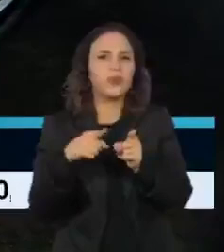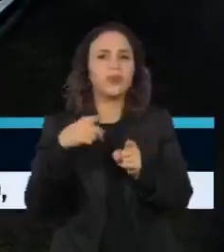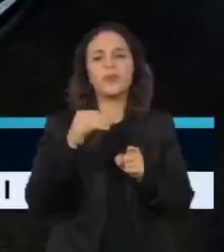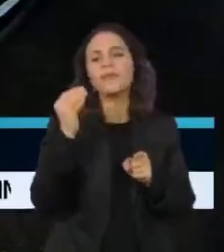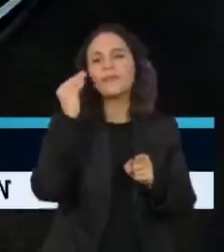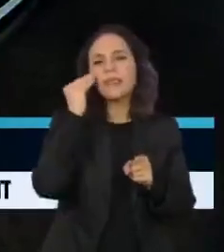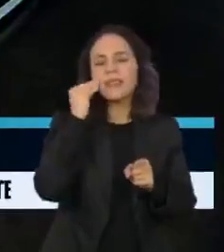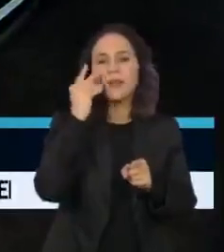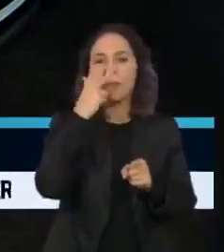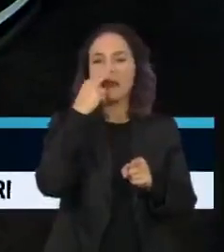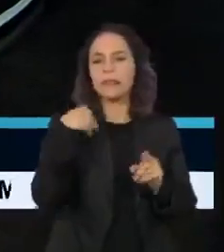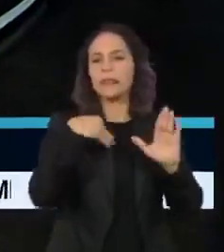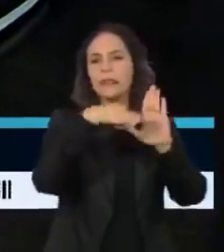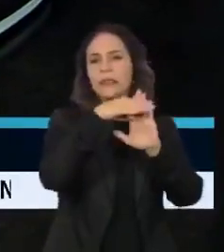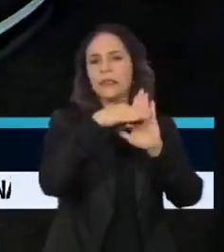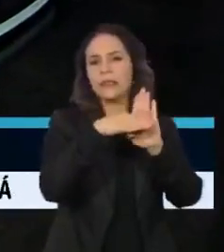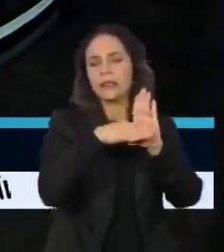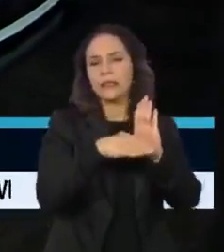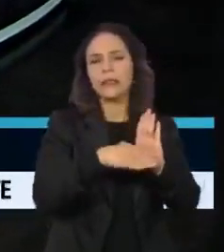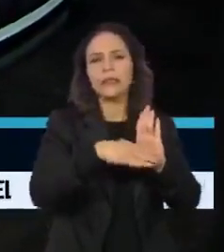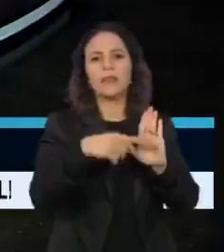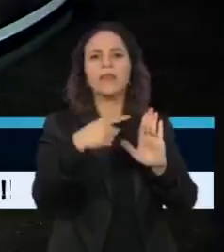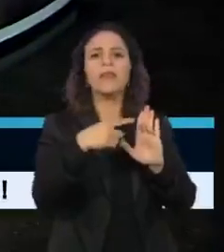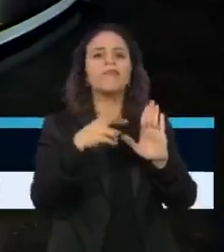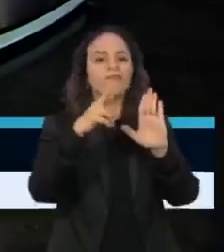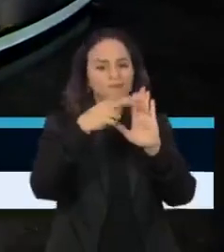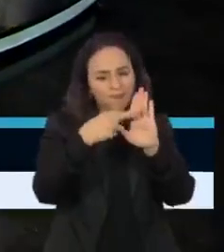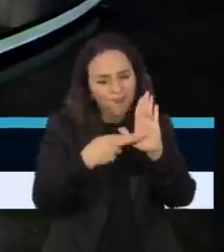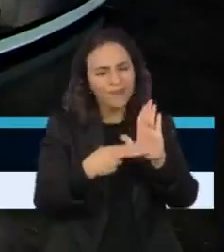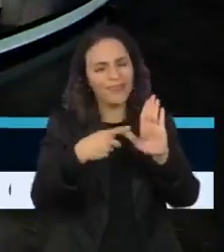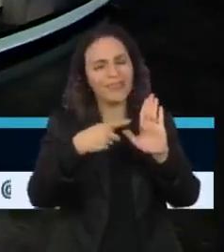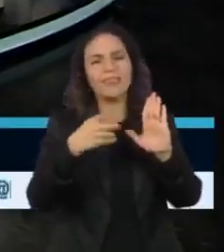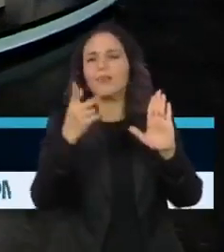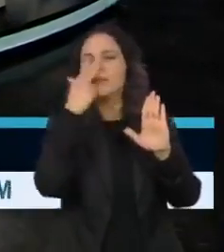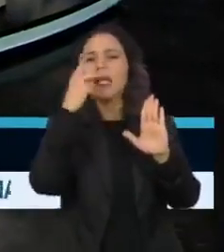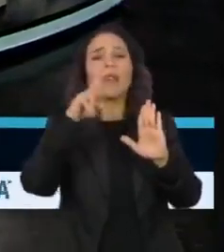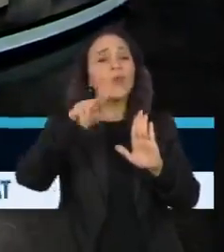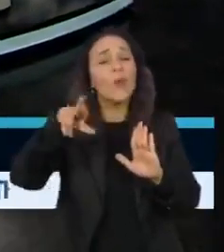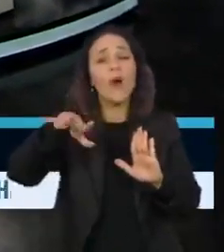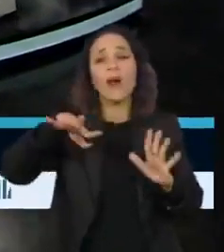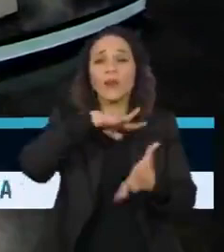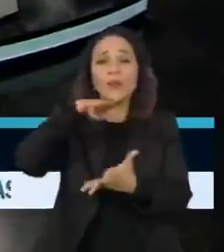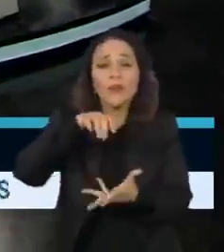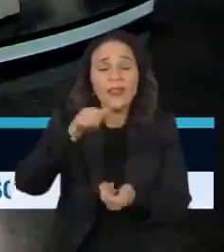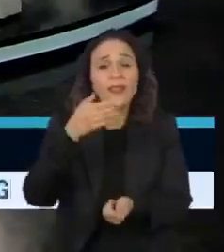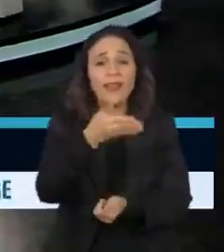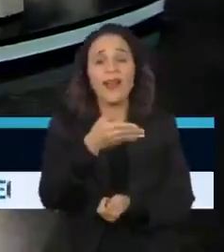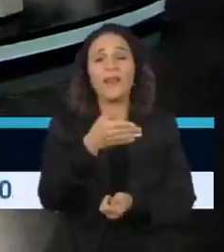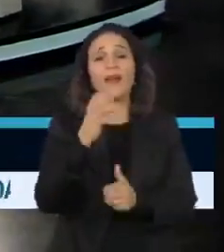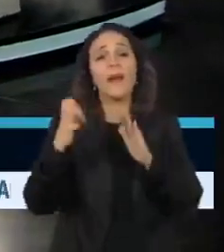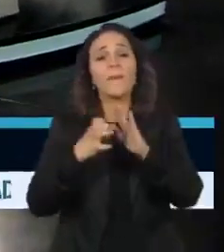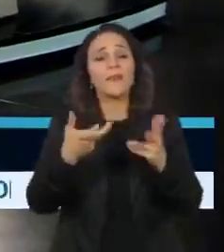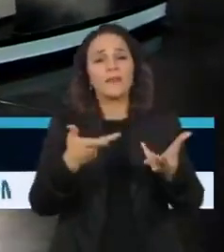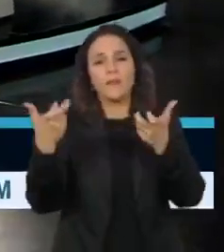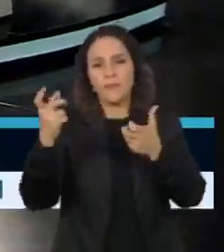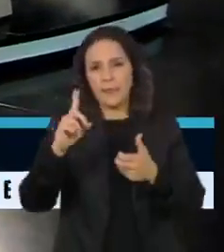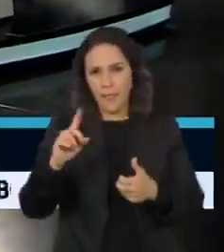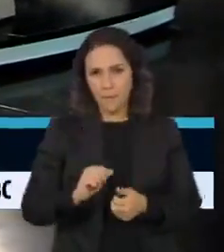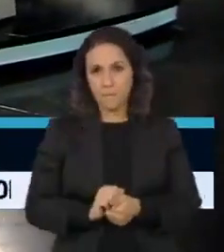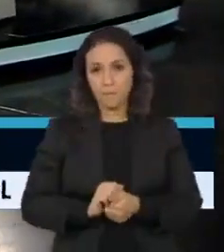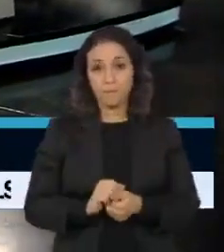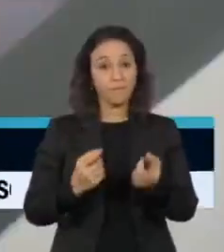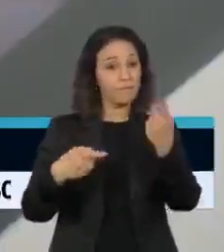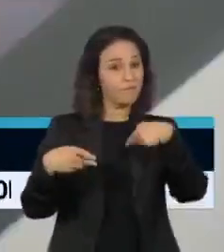daquela licença simplesmente só tem um beijo de curto prazo que é errado não é sustentável para própria empresa a um outro